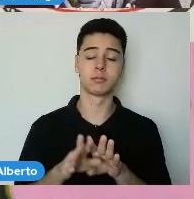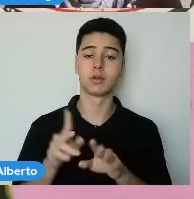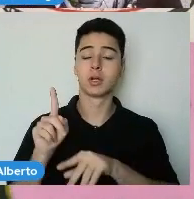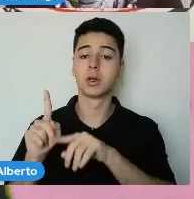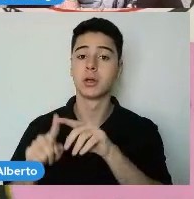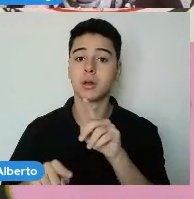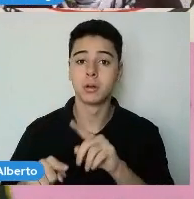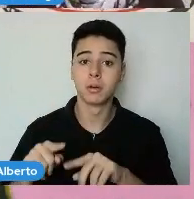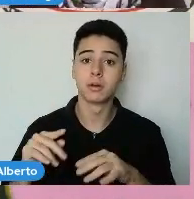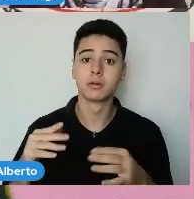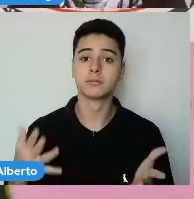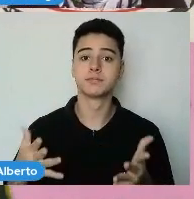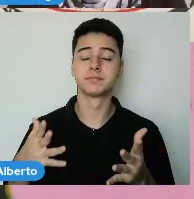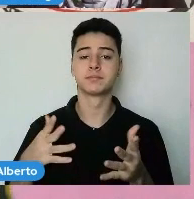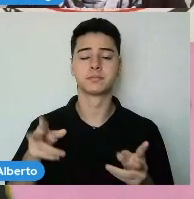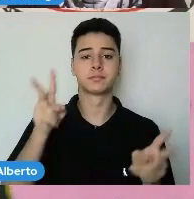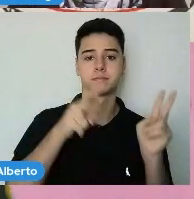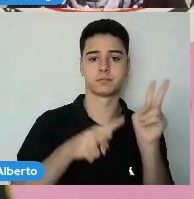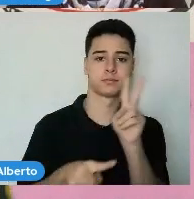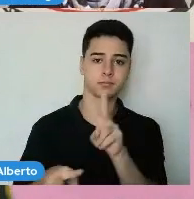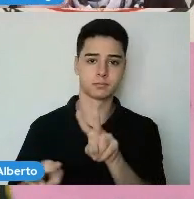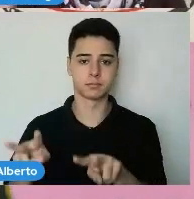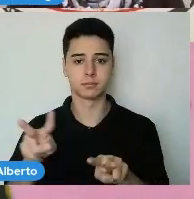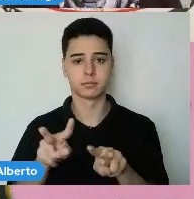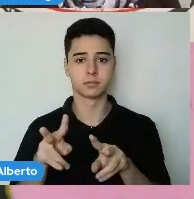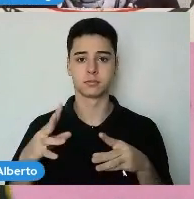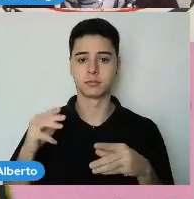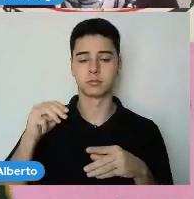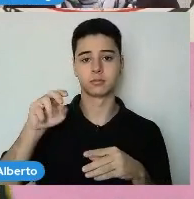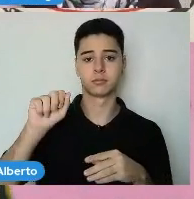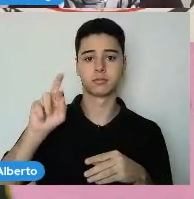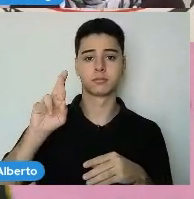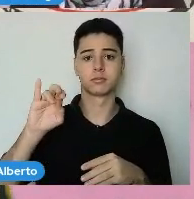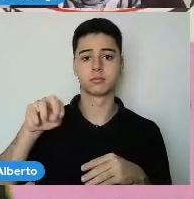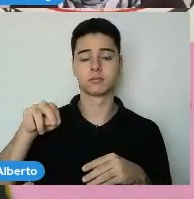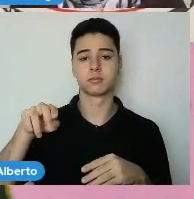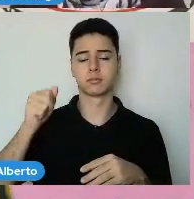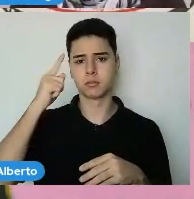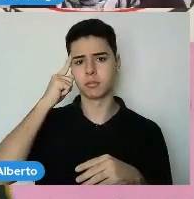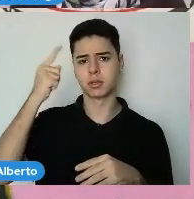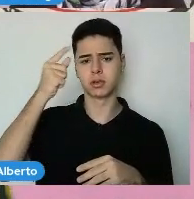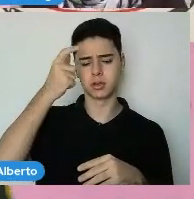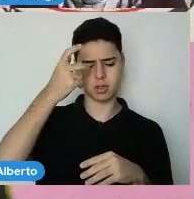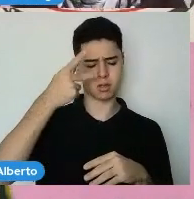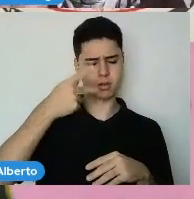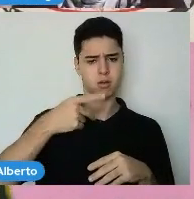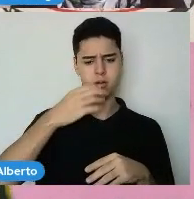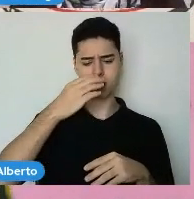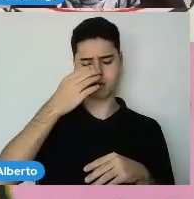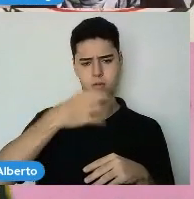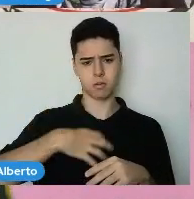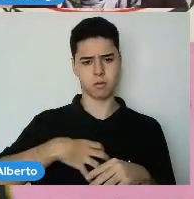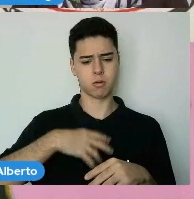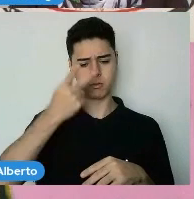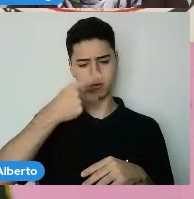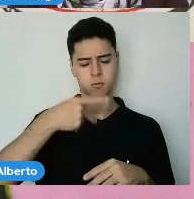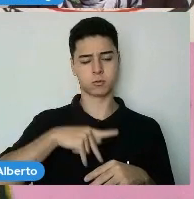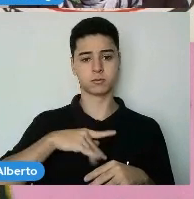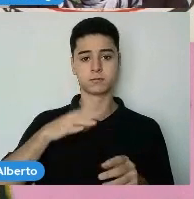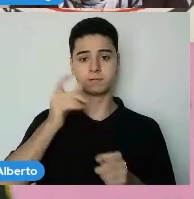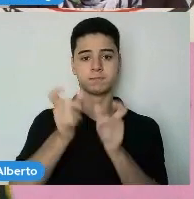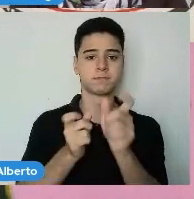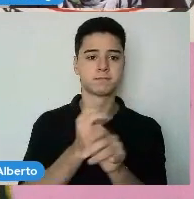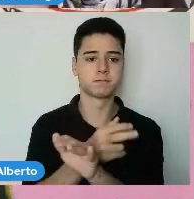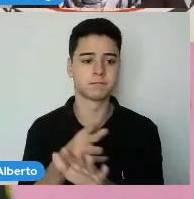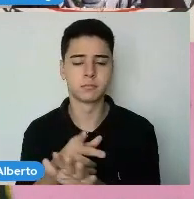material de investigação para a Marina pensar o comportamento humano, tá? E para a gente pensar o comportamento